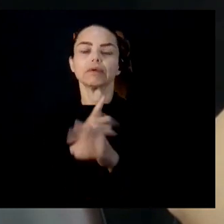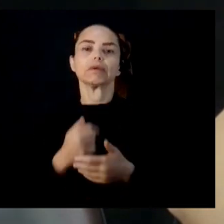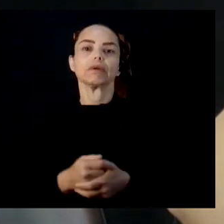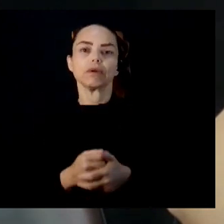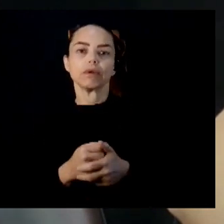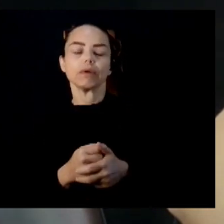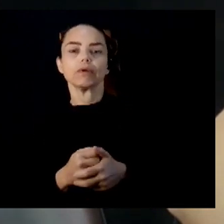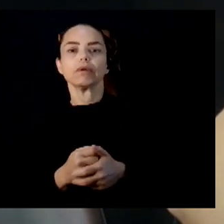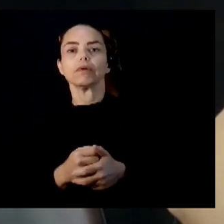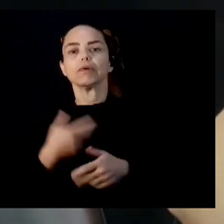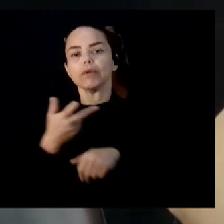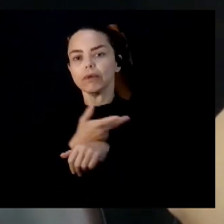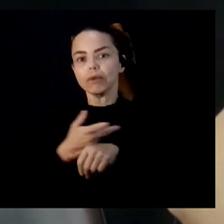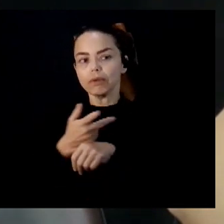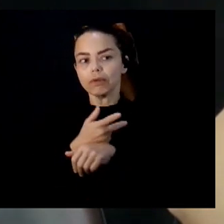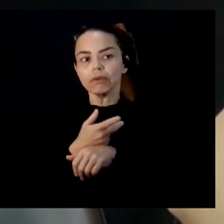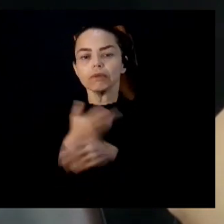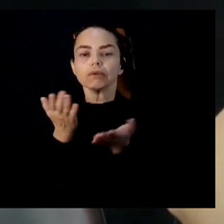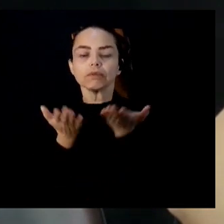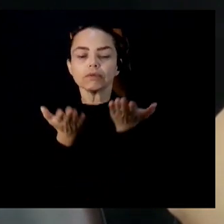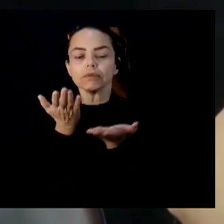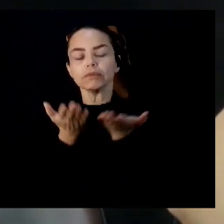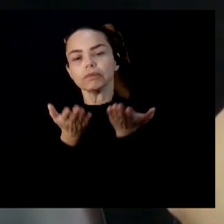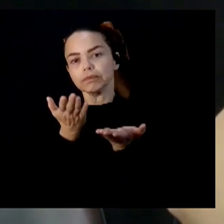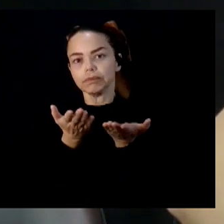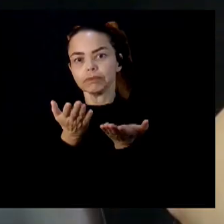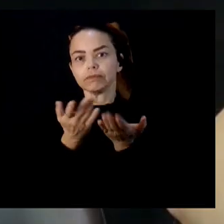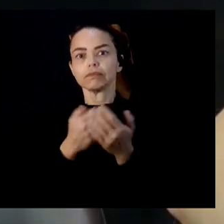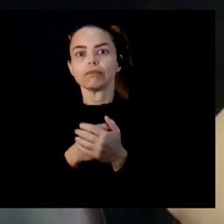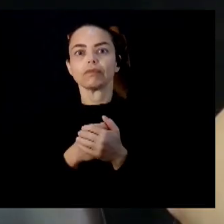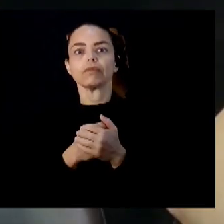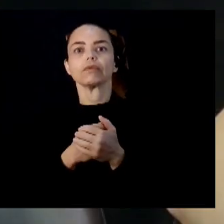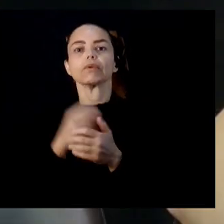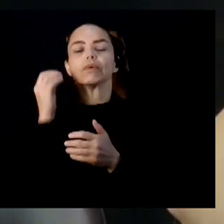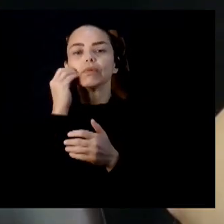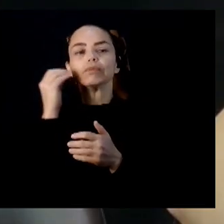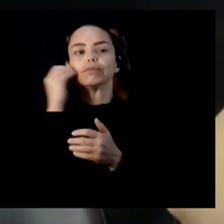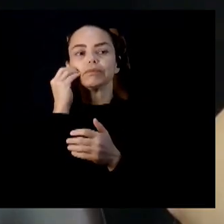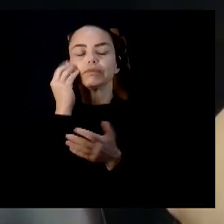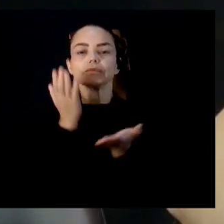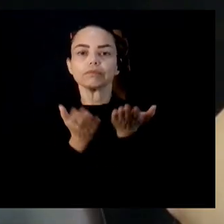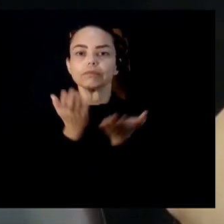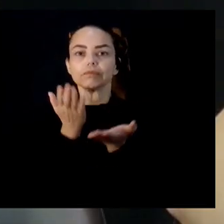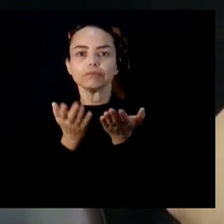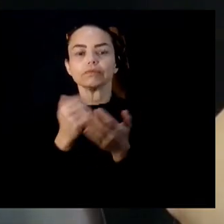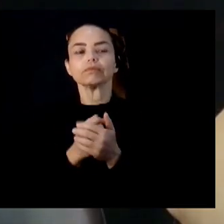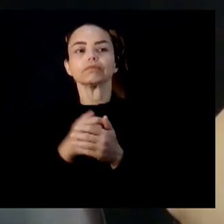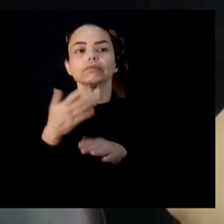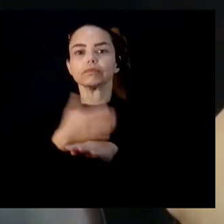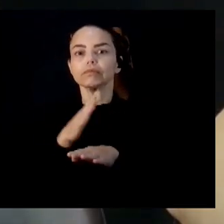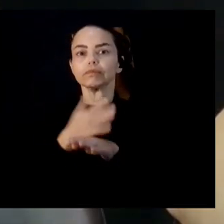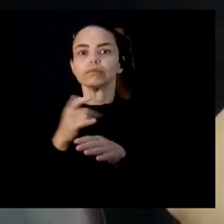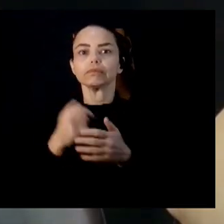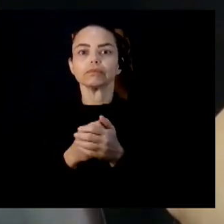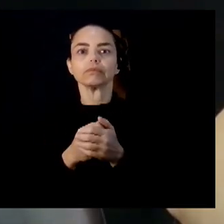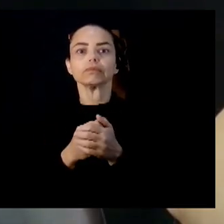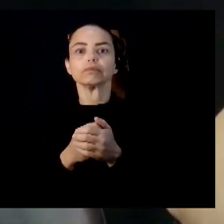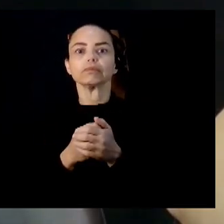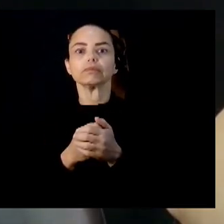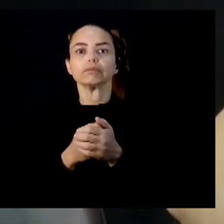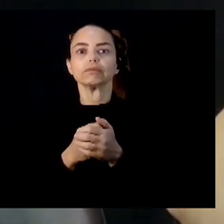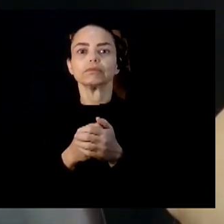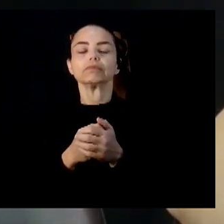gente buscar esse equilíbrio, né? E tentar equilibrar também a rotina prática com a rotina emocional, porque a gente pode